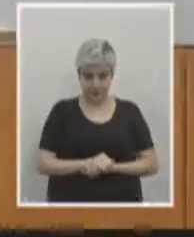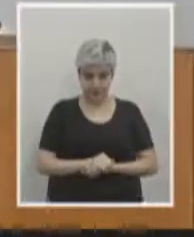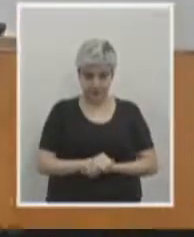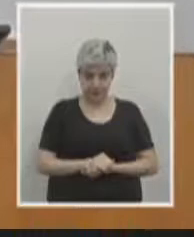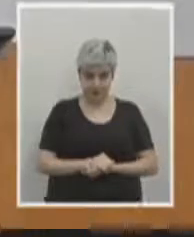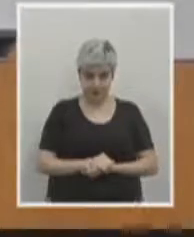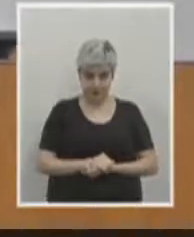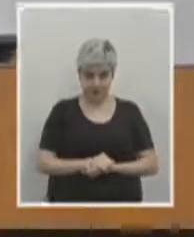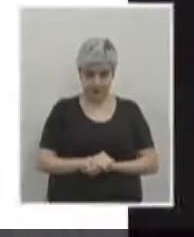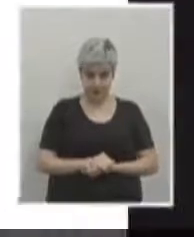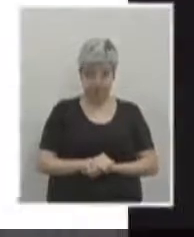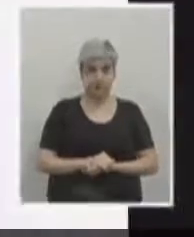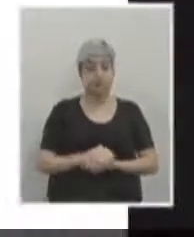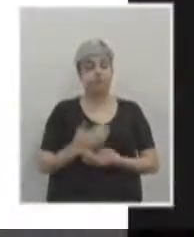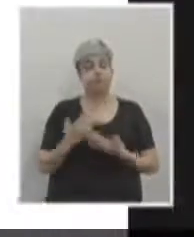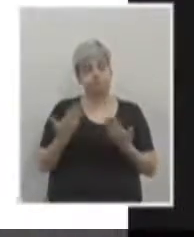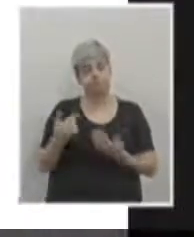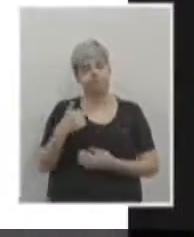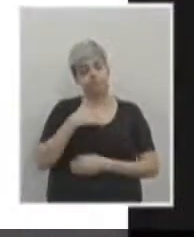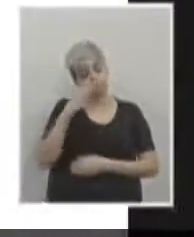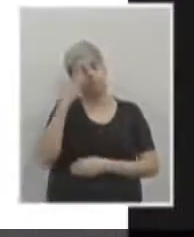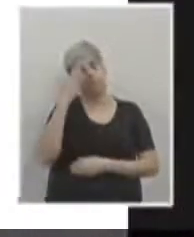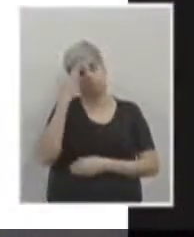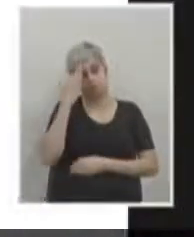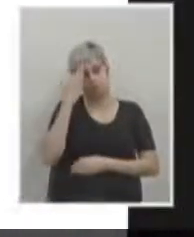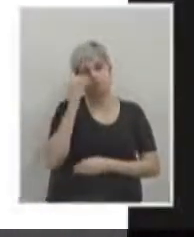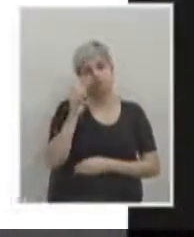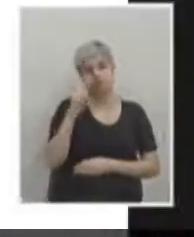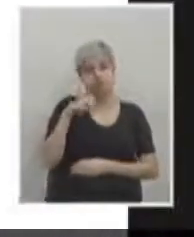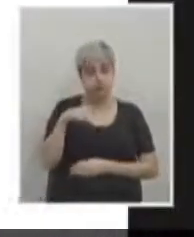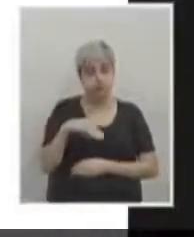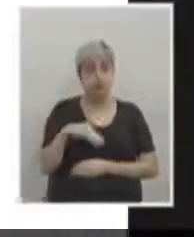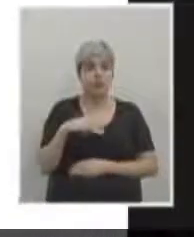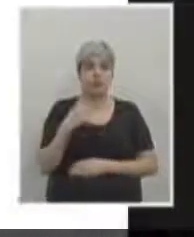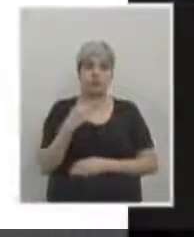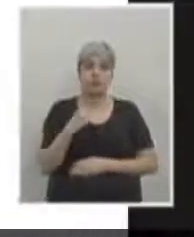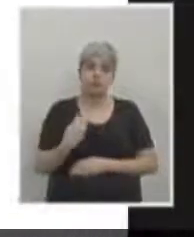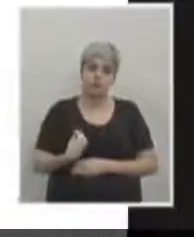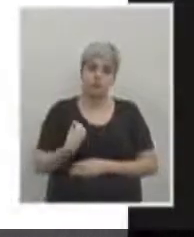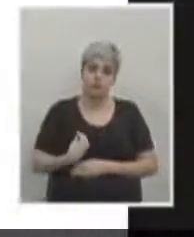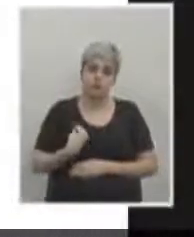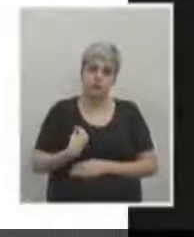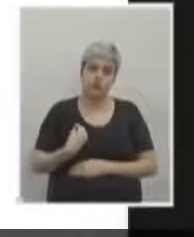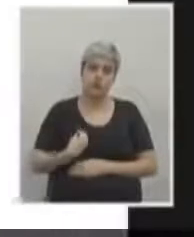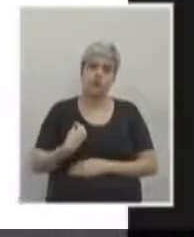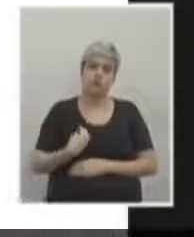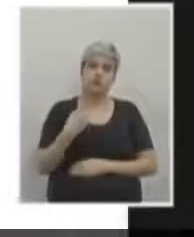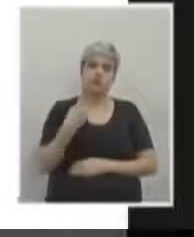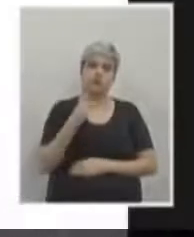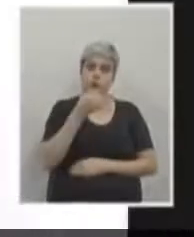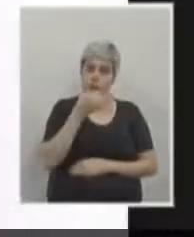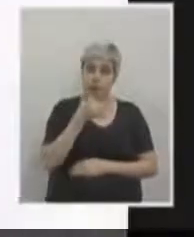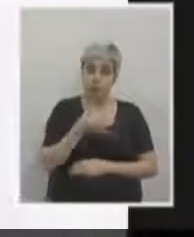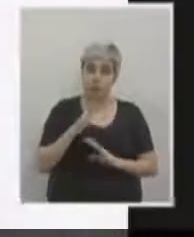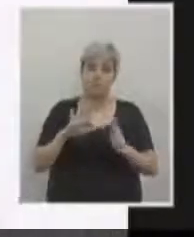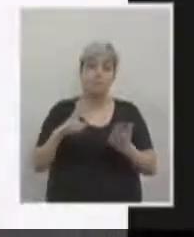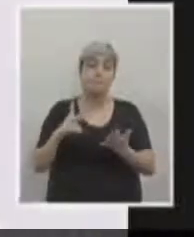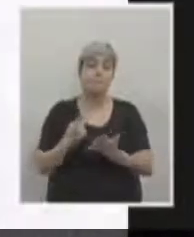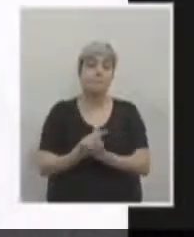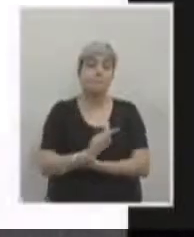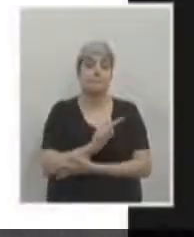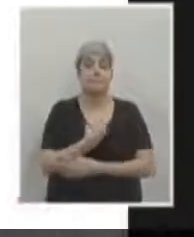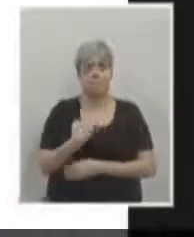Realmente, professora Kelly, eu compreendo, sim, eu entendo a situação, o ponto de vista de vocês, mas o que, que acontece com a